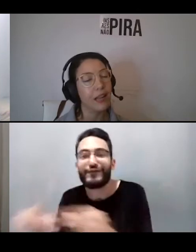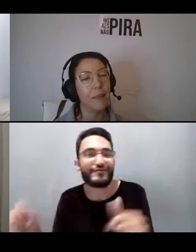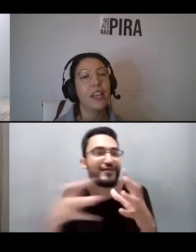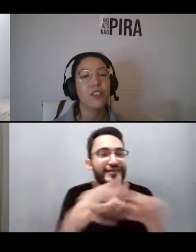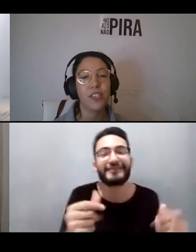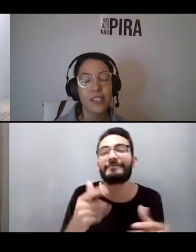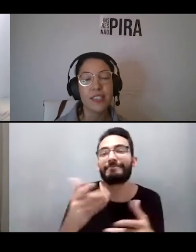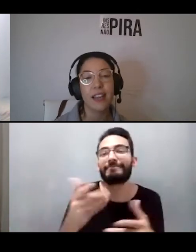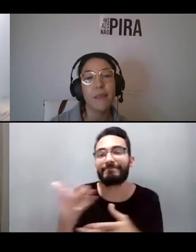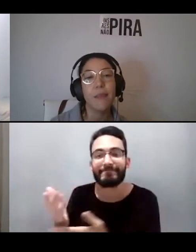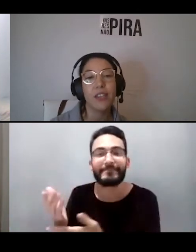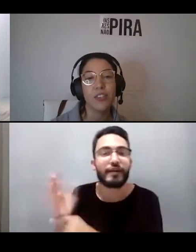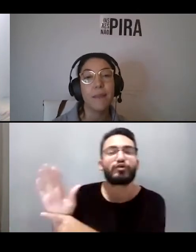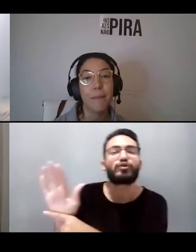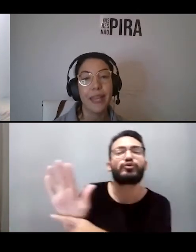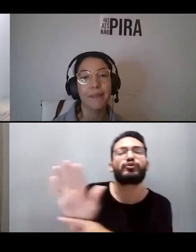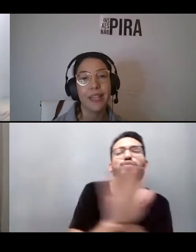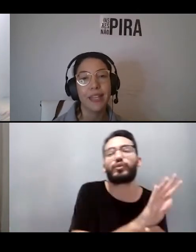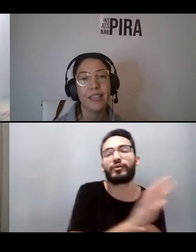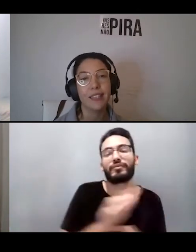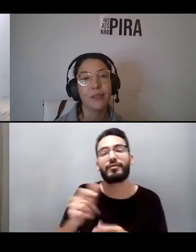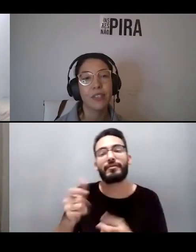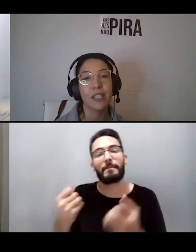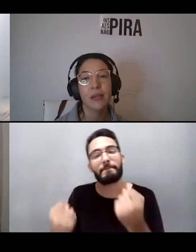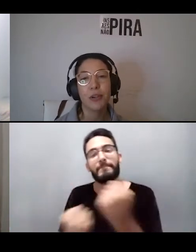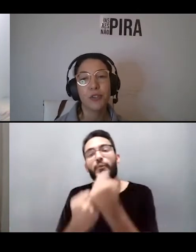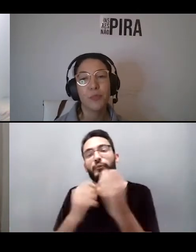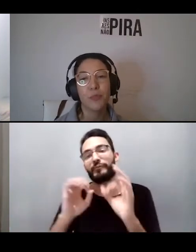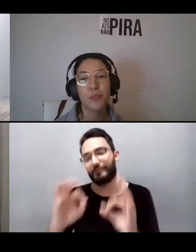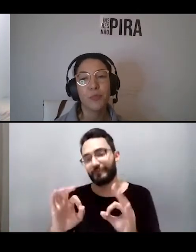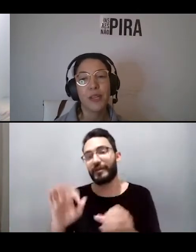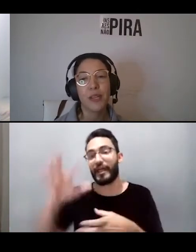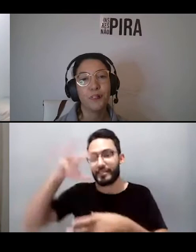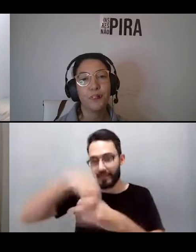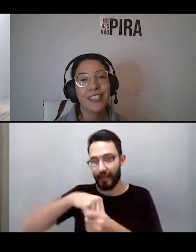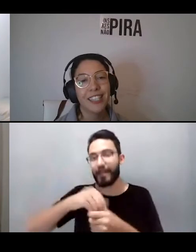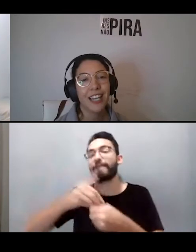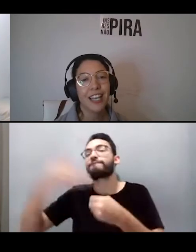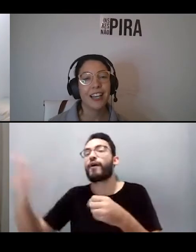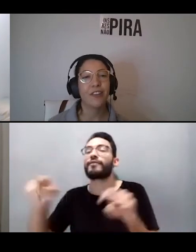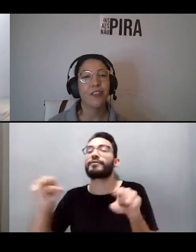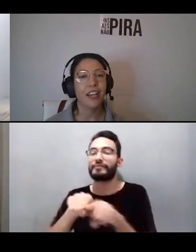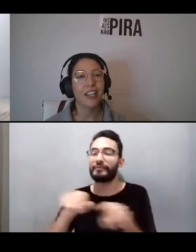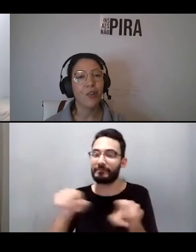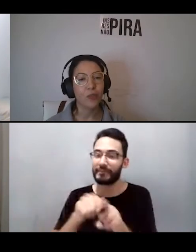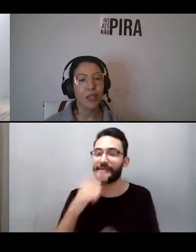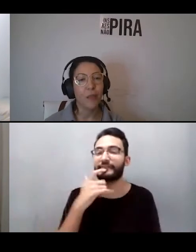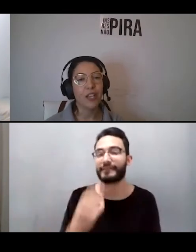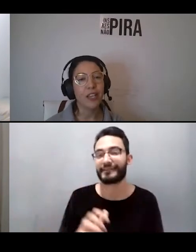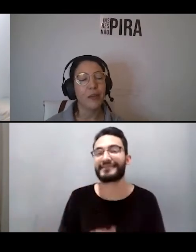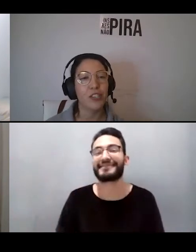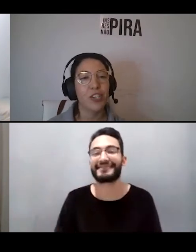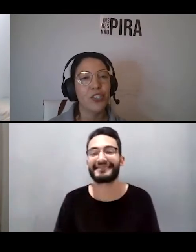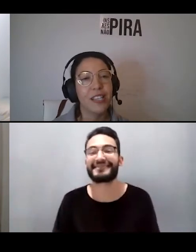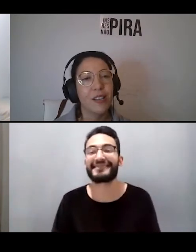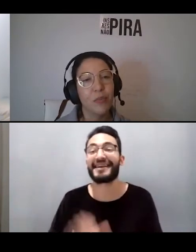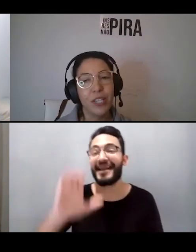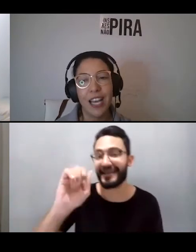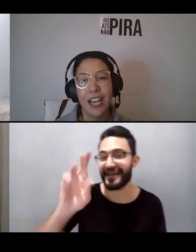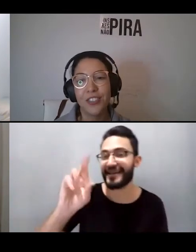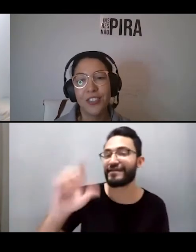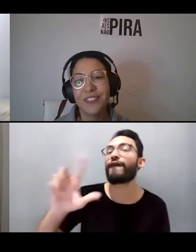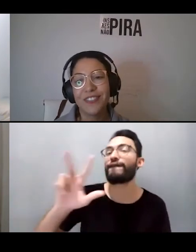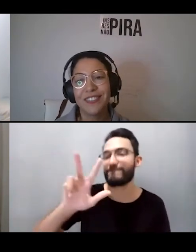portas internamente e externamente também. Então, pode passar. Carol vai contar um pouquinho aí para a gente